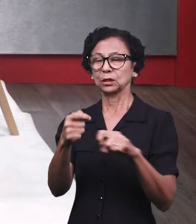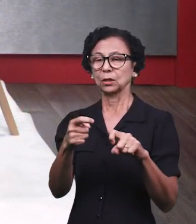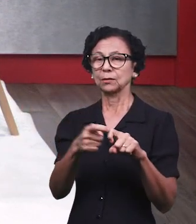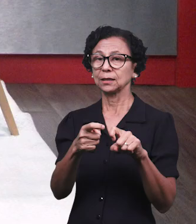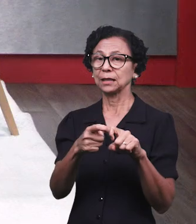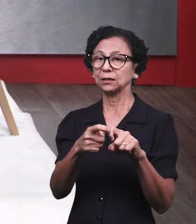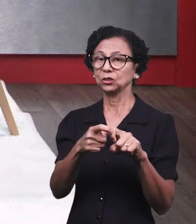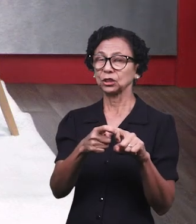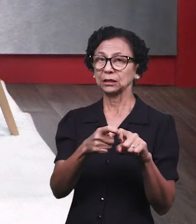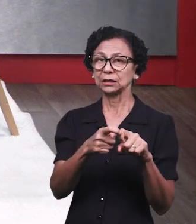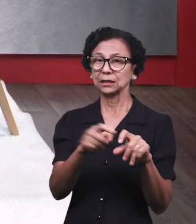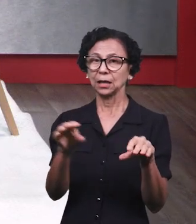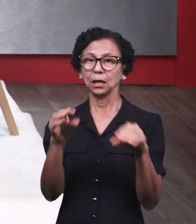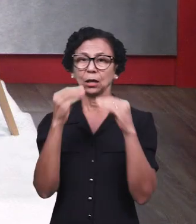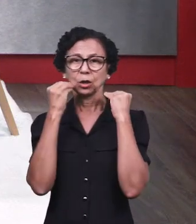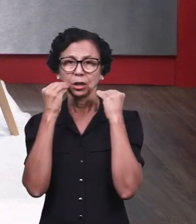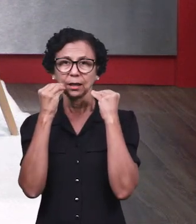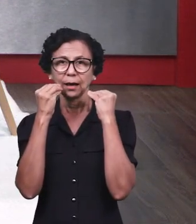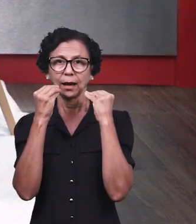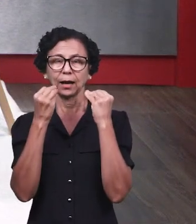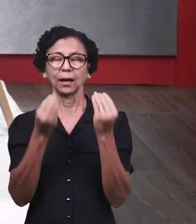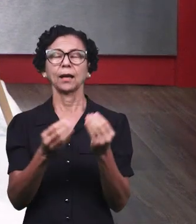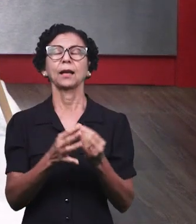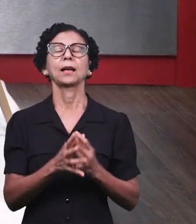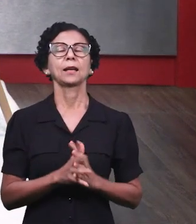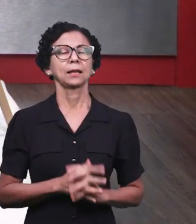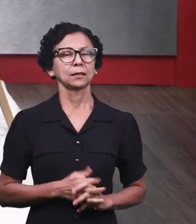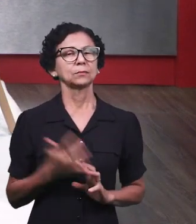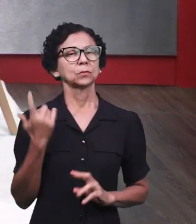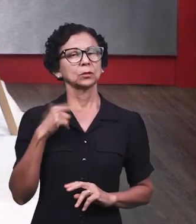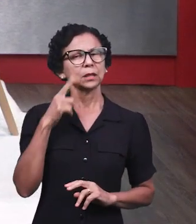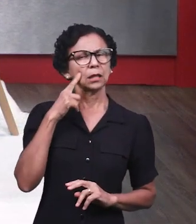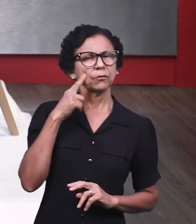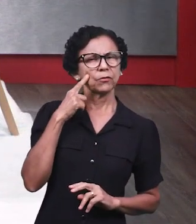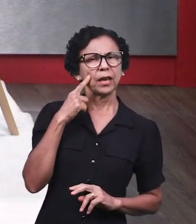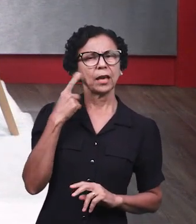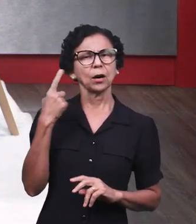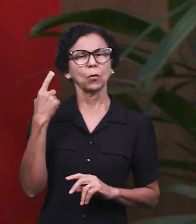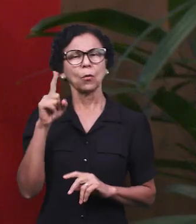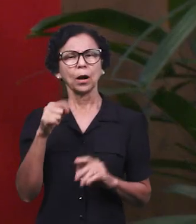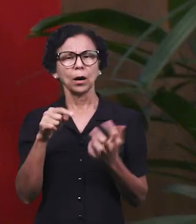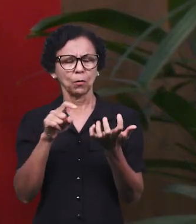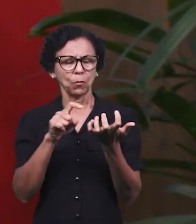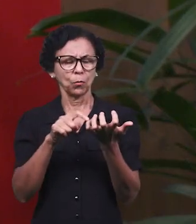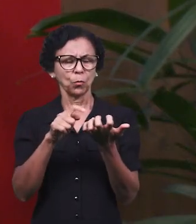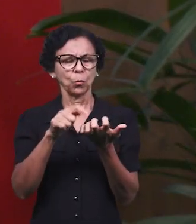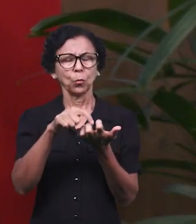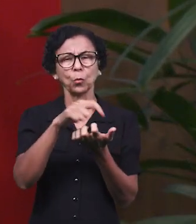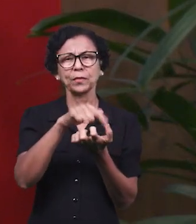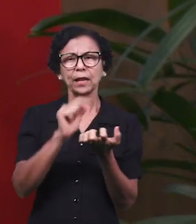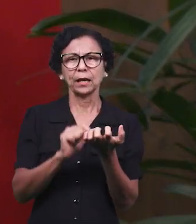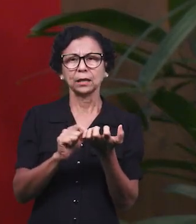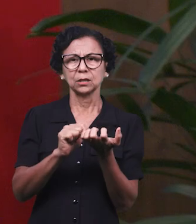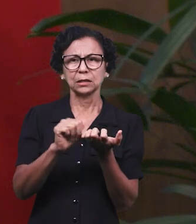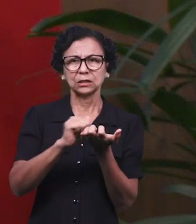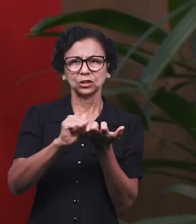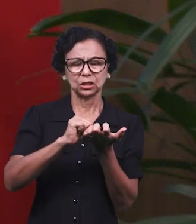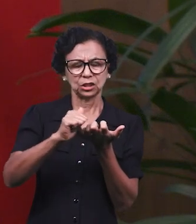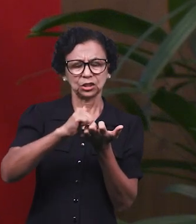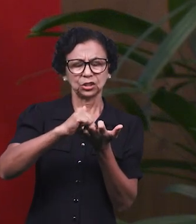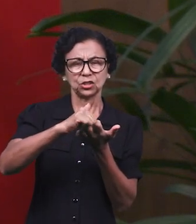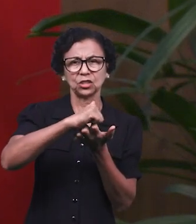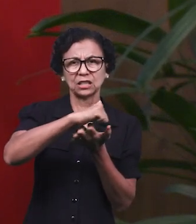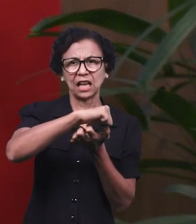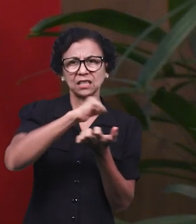dentista passar isso da forma dele para a boca. Mas ele consegue ver qual o dente que precisa ser desgastado, qual o dente